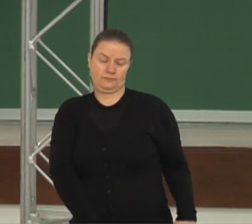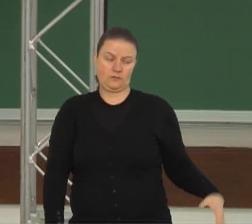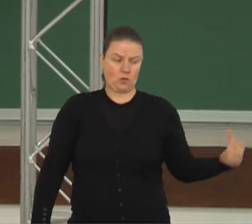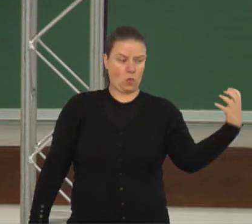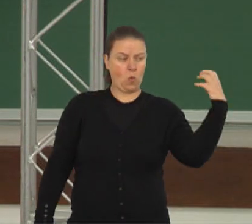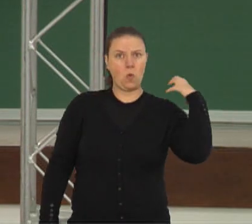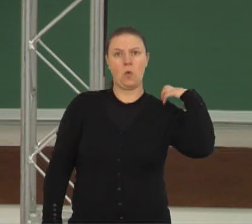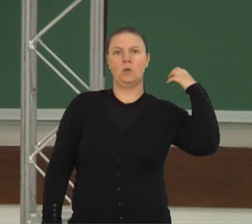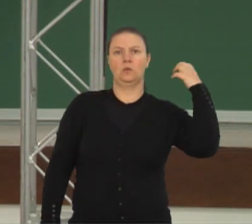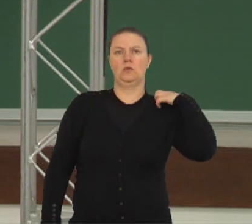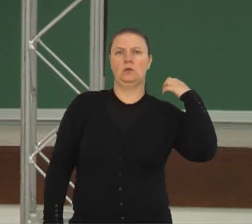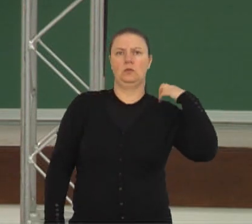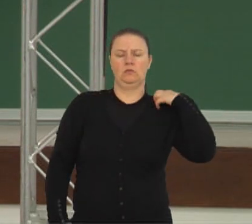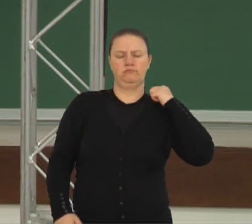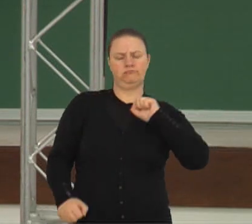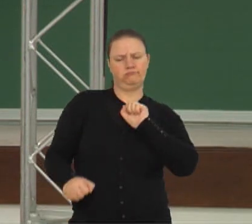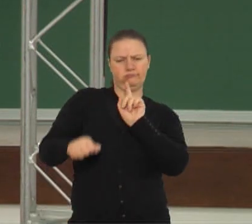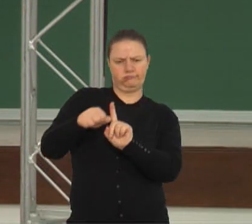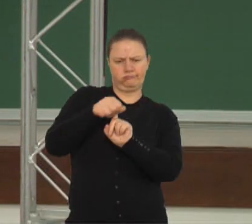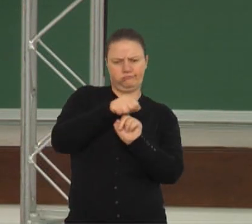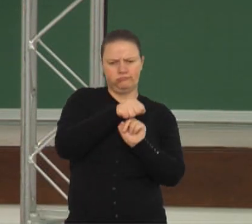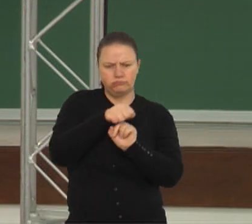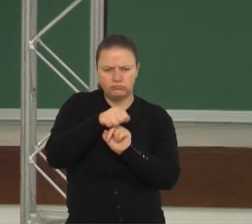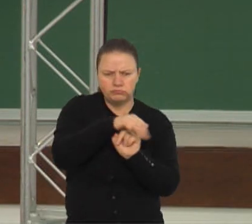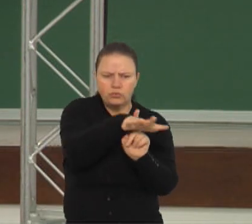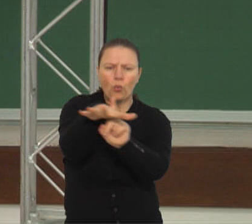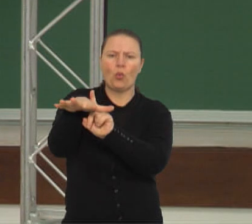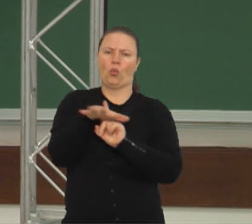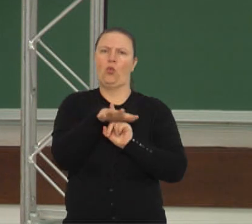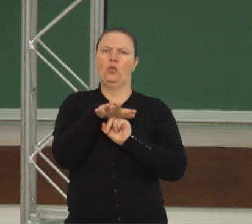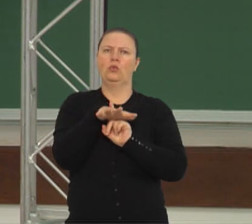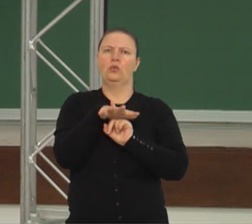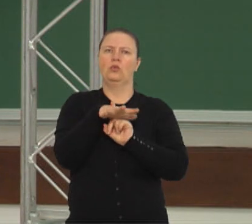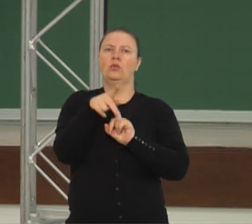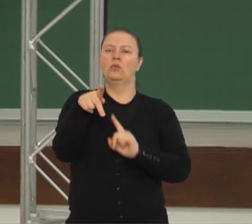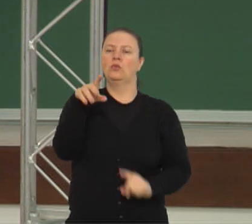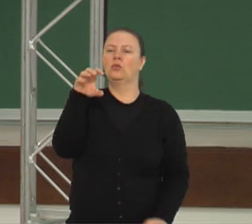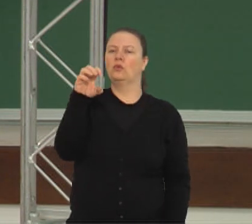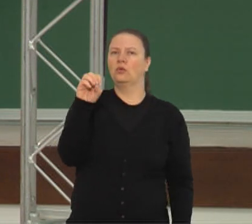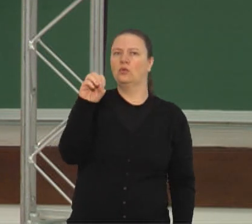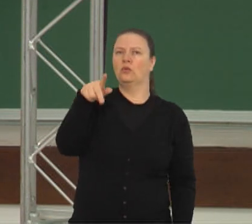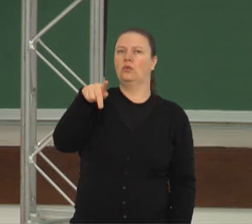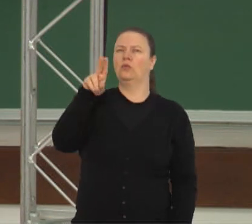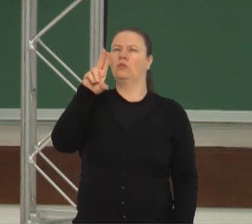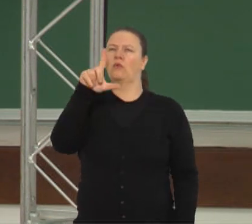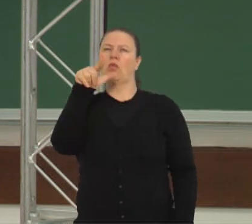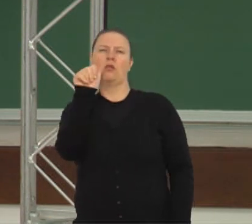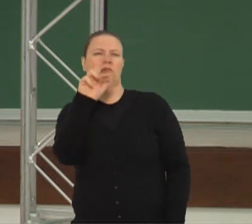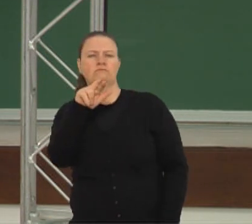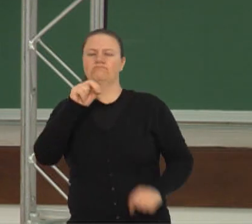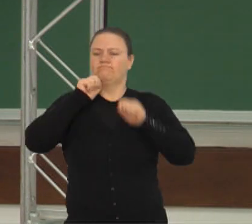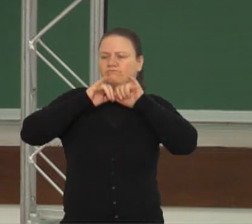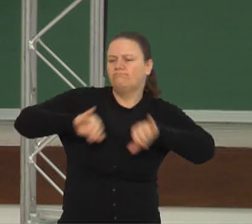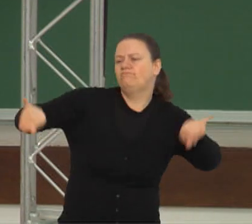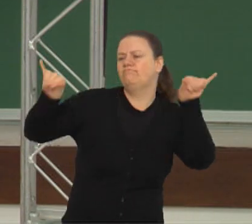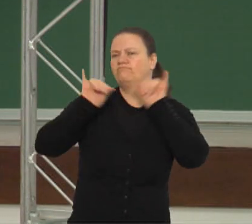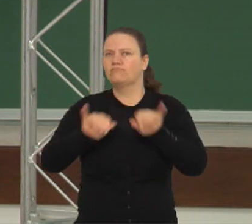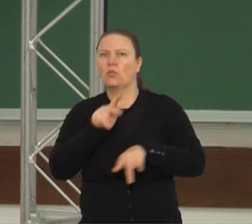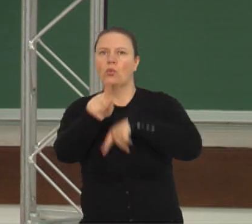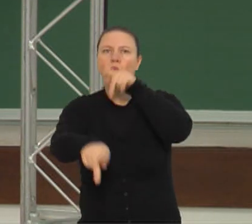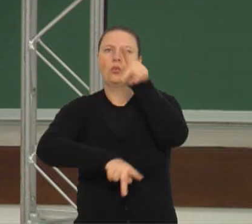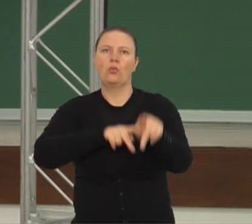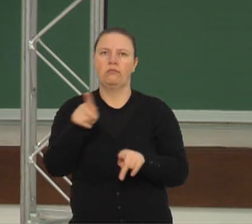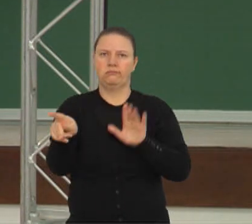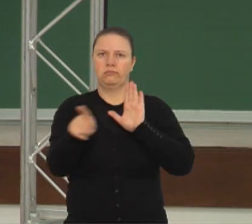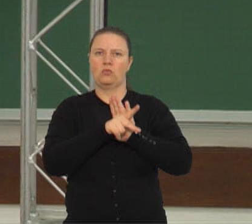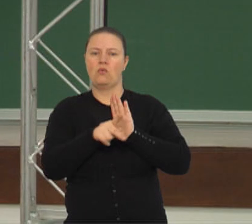muito popular nos seus diálogos, essa metodologia que ele usava para escrever e mesmo para lidar